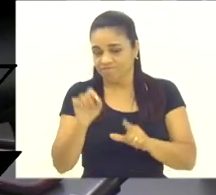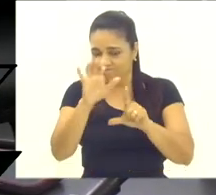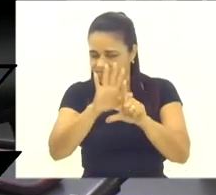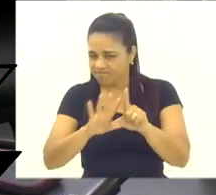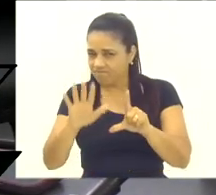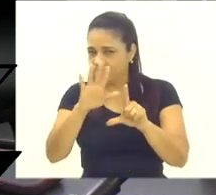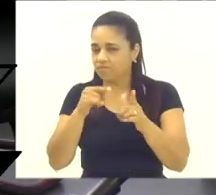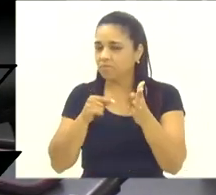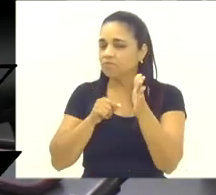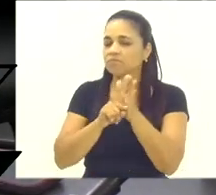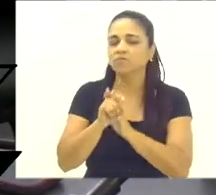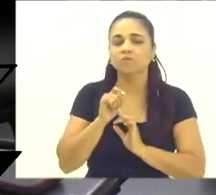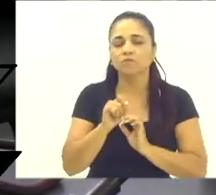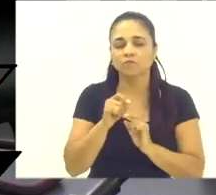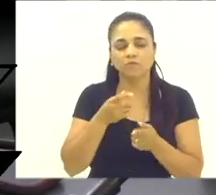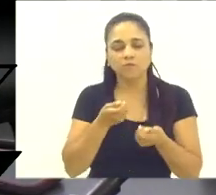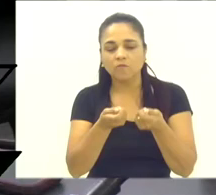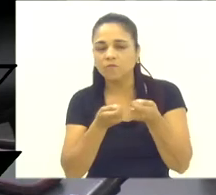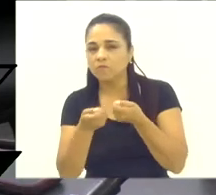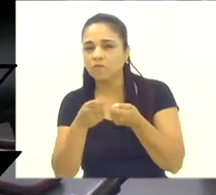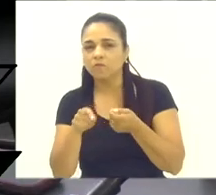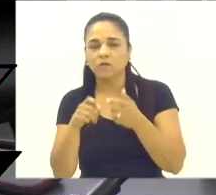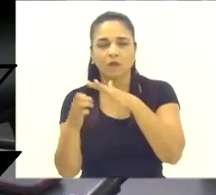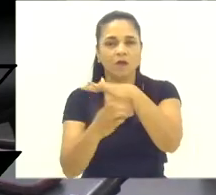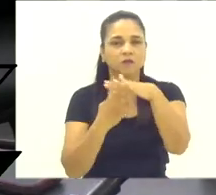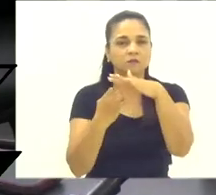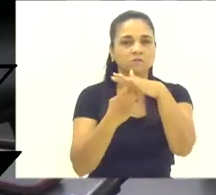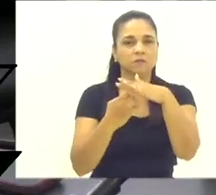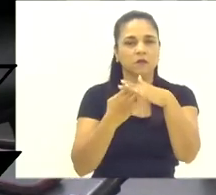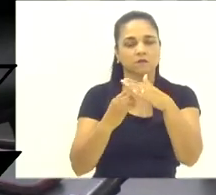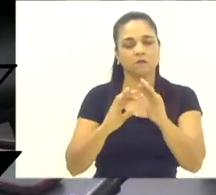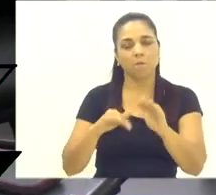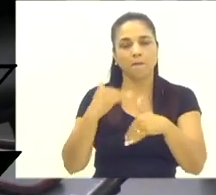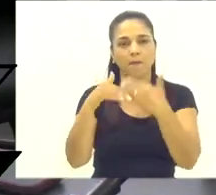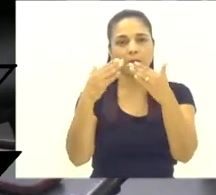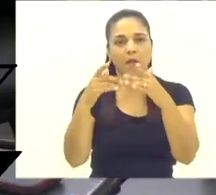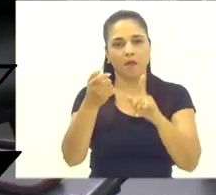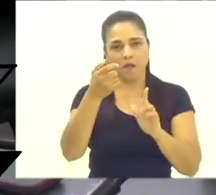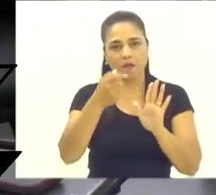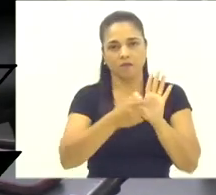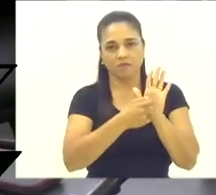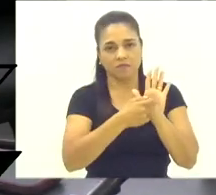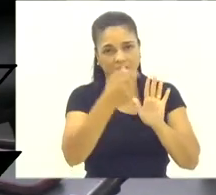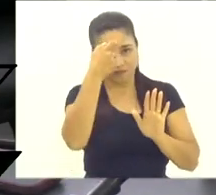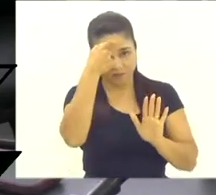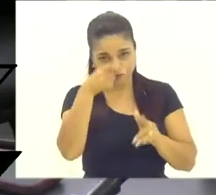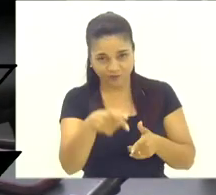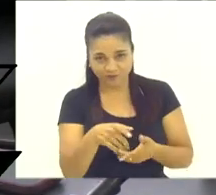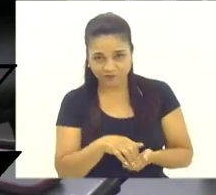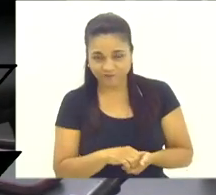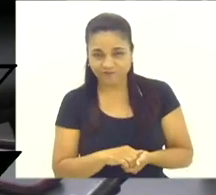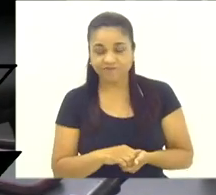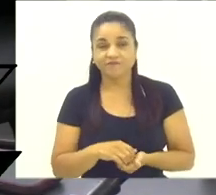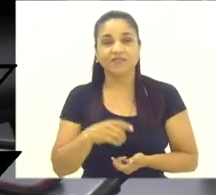plataformas né dessas empresas que que produzem a tecnologia E aí